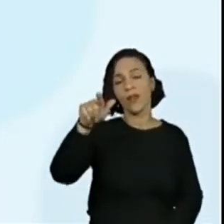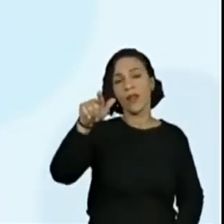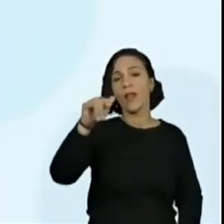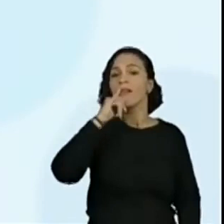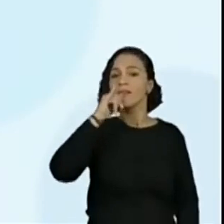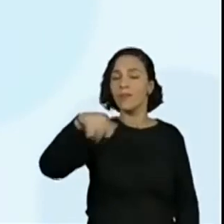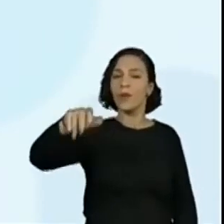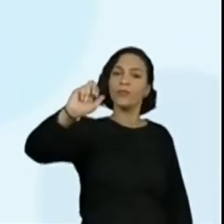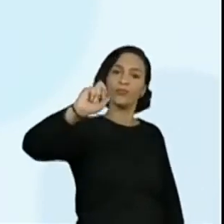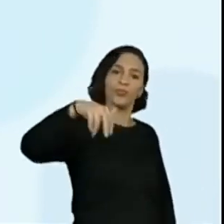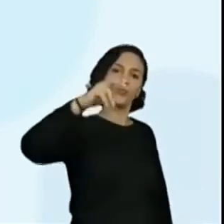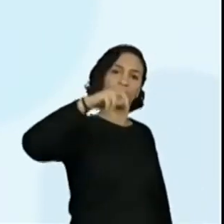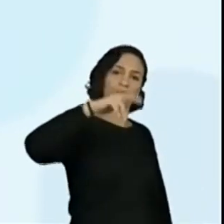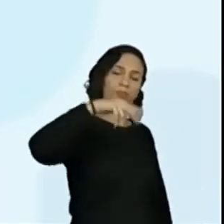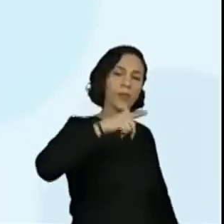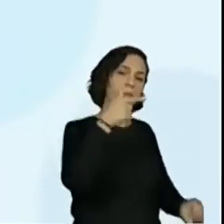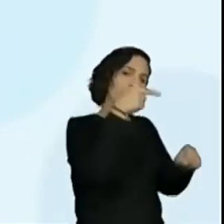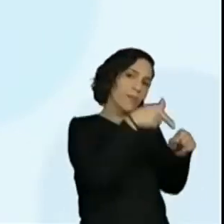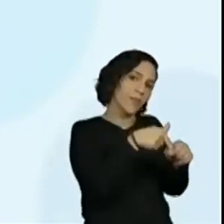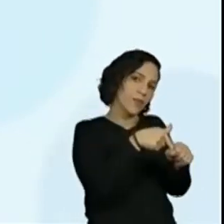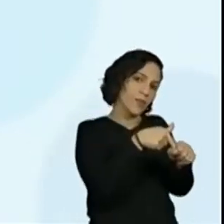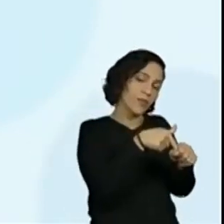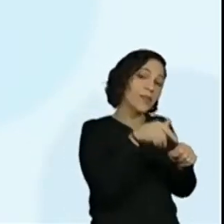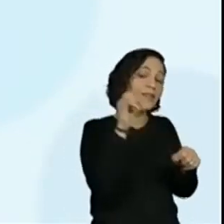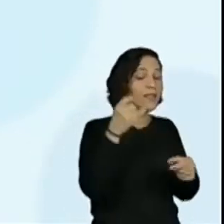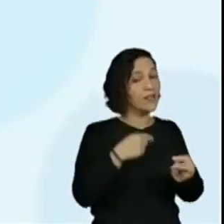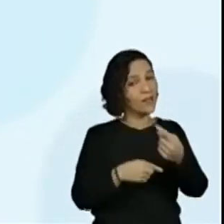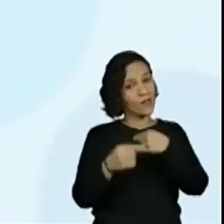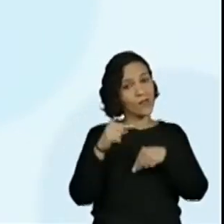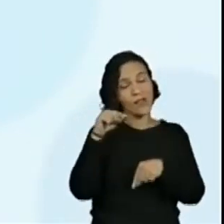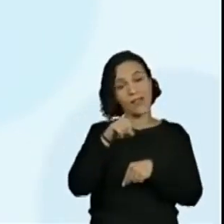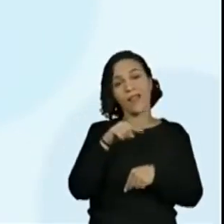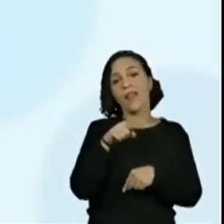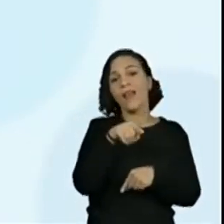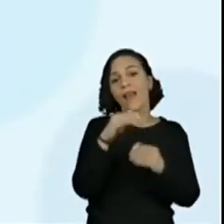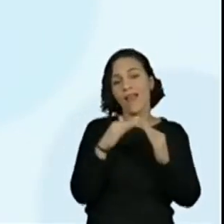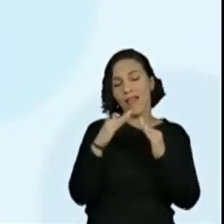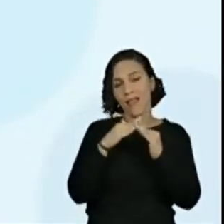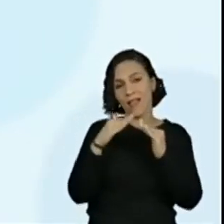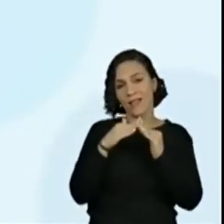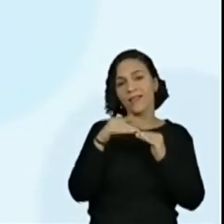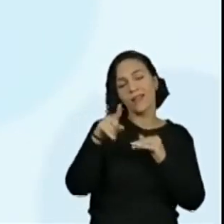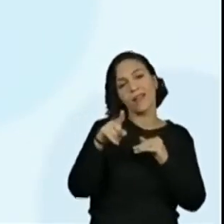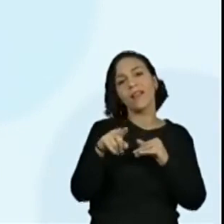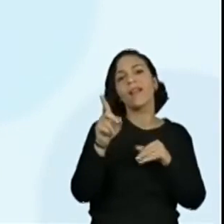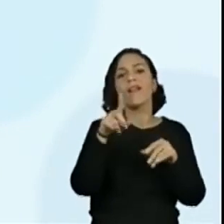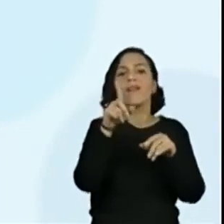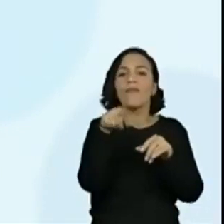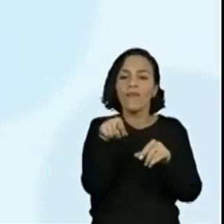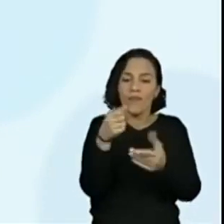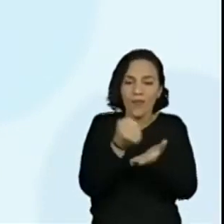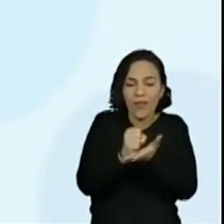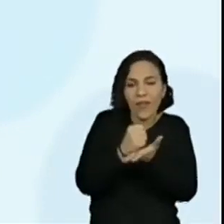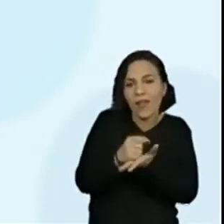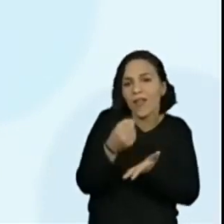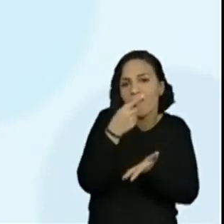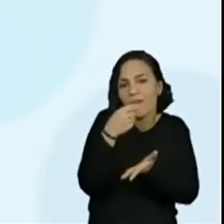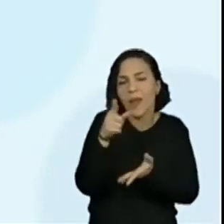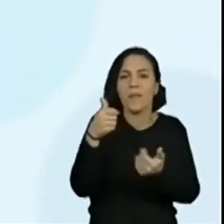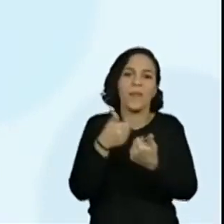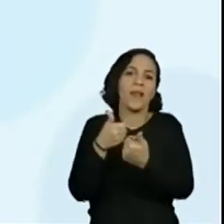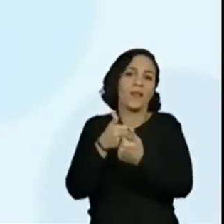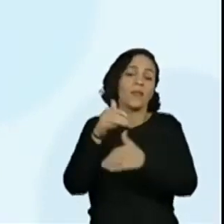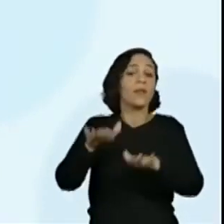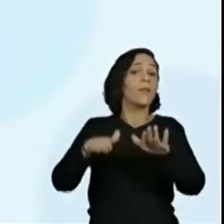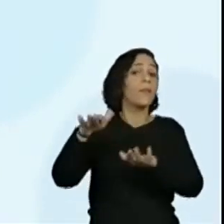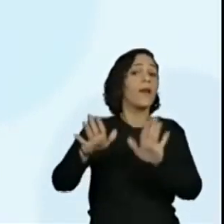estivesse vindo da casa dele, a farmácia ficava mais próxima. Exatamente. Exatamente. Então, depende da referência. Depende da referência.